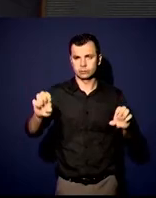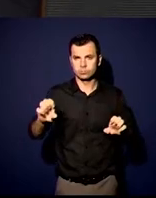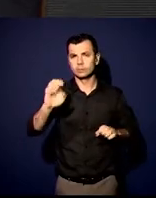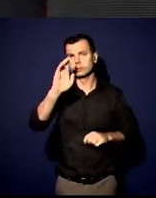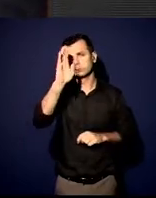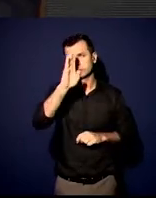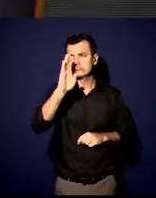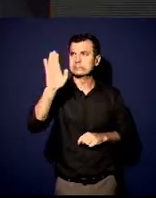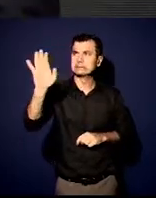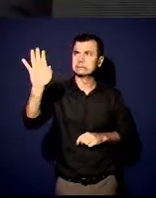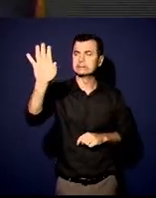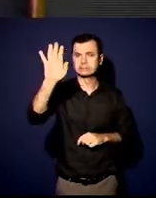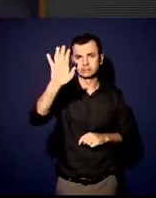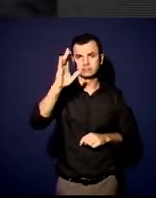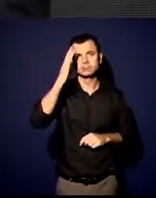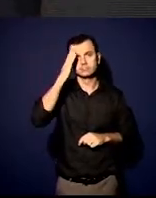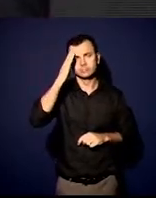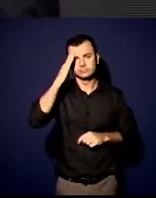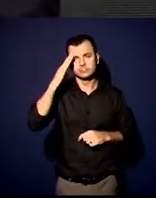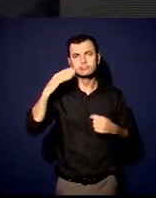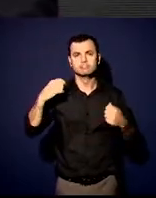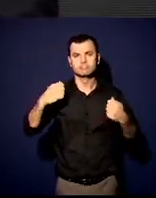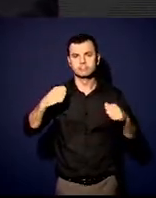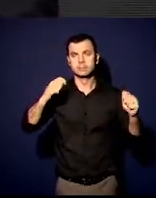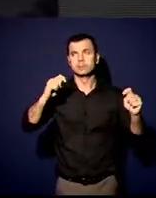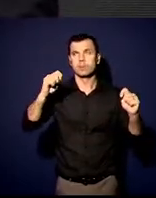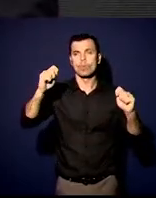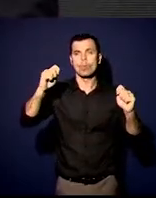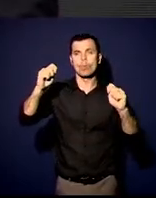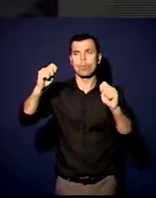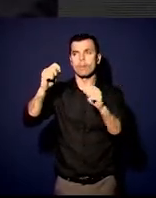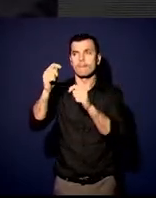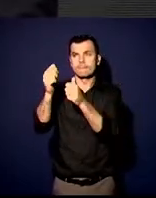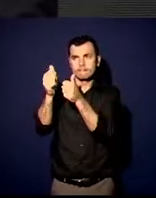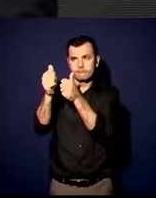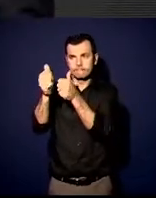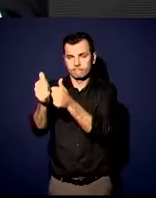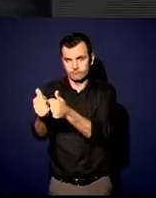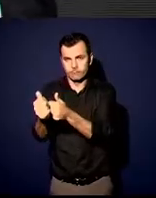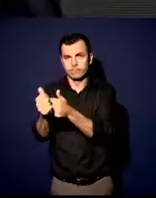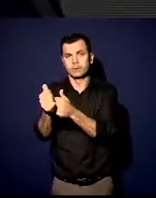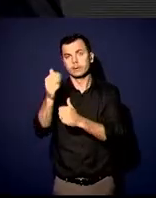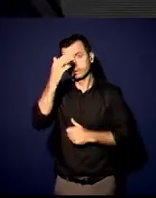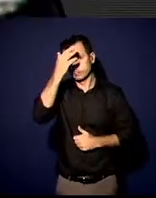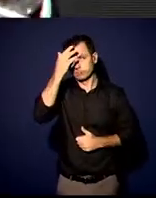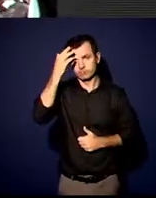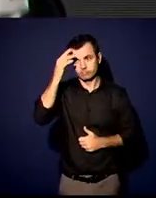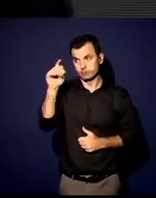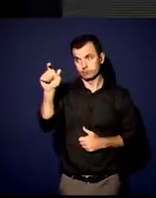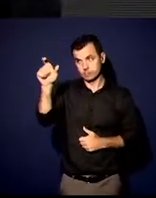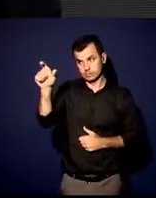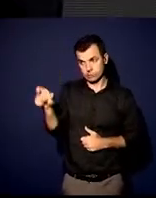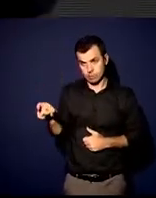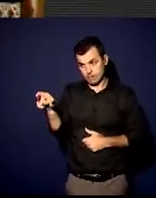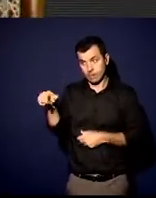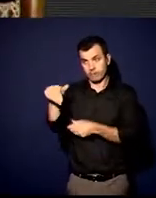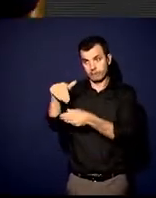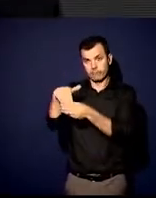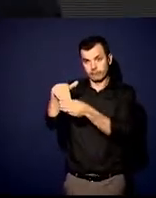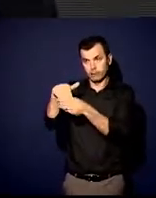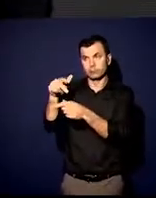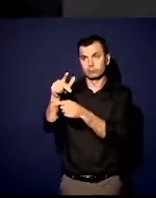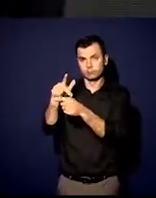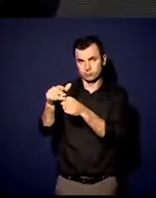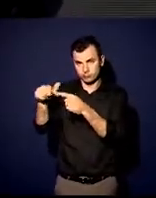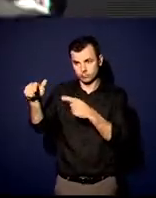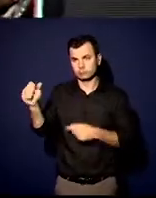o Brasil tem possui precisa realmente de um de um controle mais de perto de pessoas que são eleitas e conduzidas para